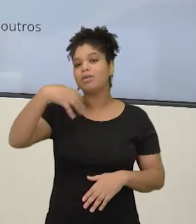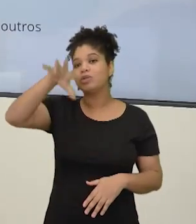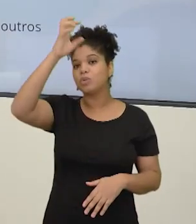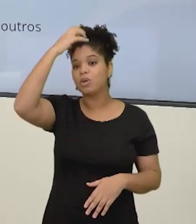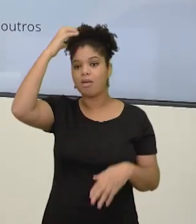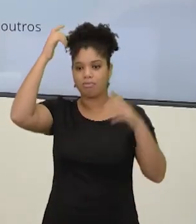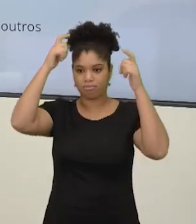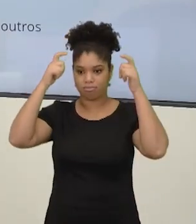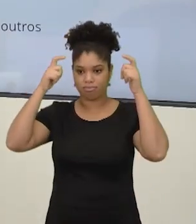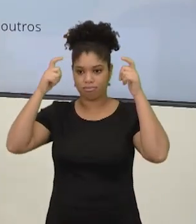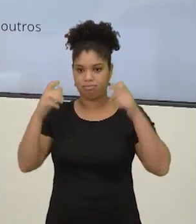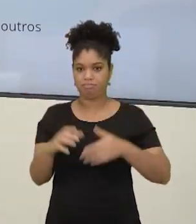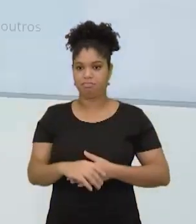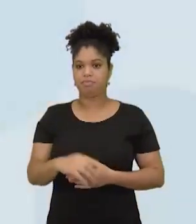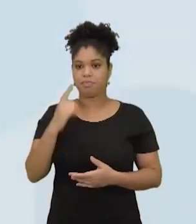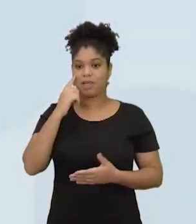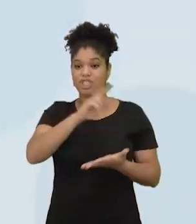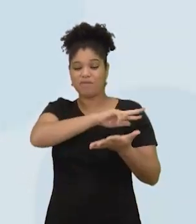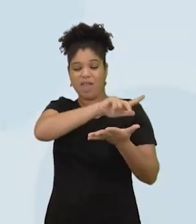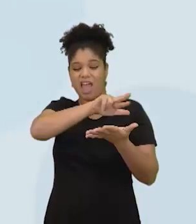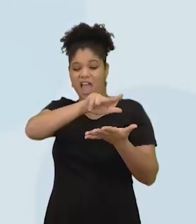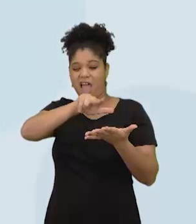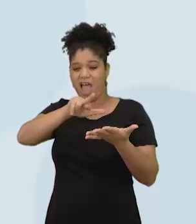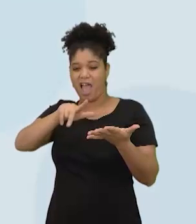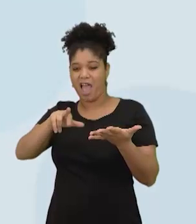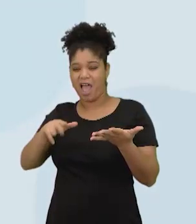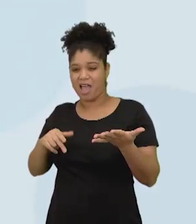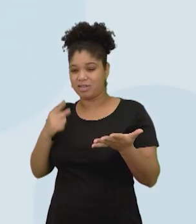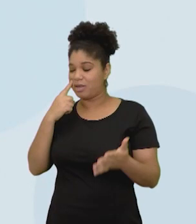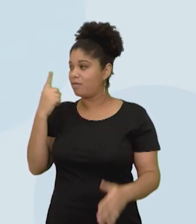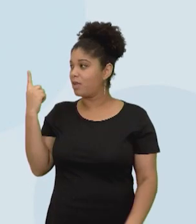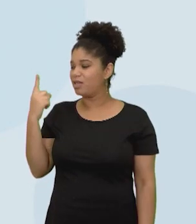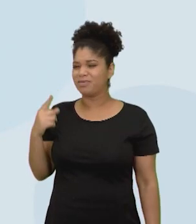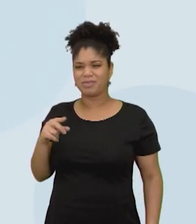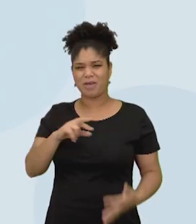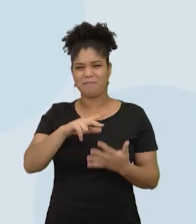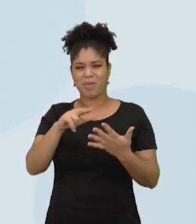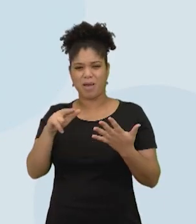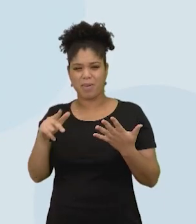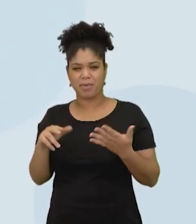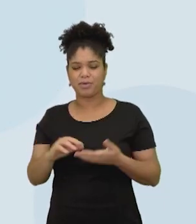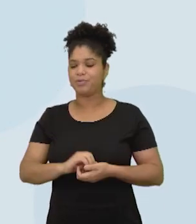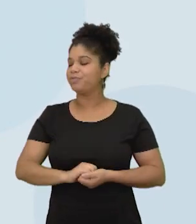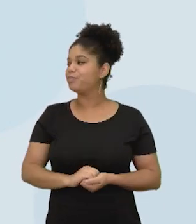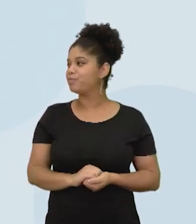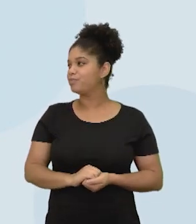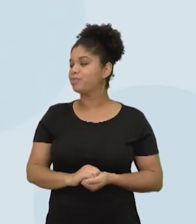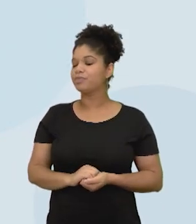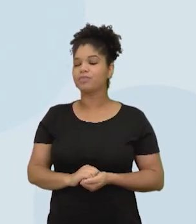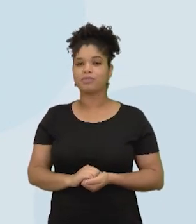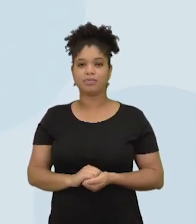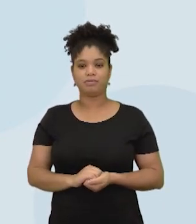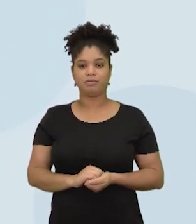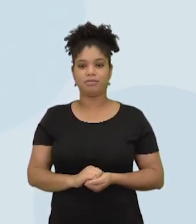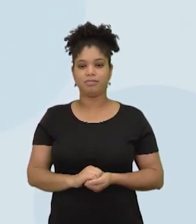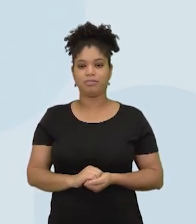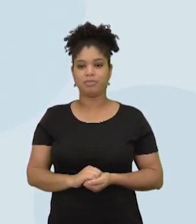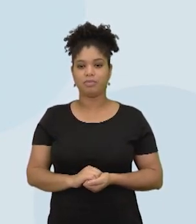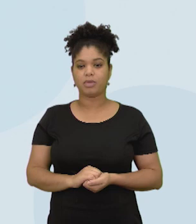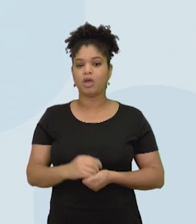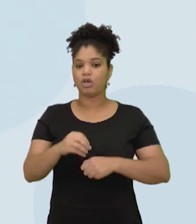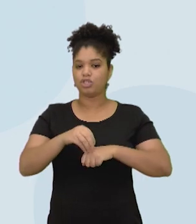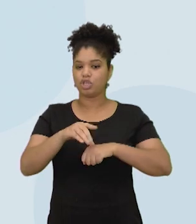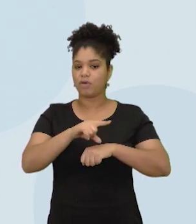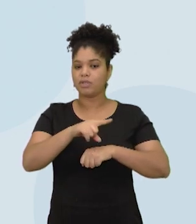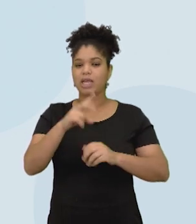Entre outras coisas, ele escreveu tudo isso aqui. 5 minutos, Vilvinho, Guarani, Lucila... Gente, olha, eu recomendo que